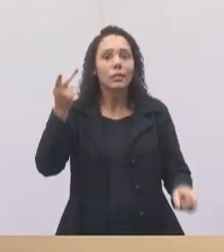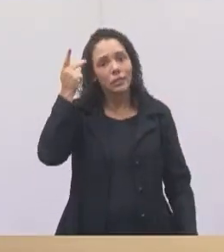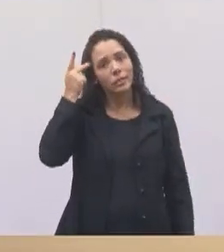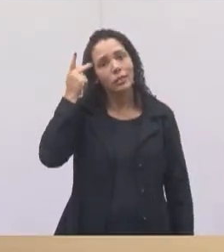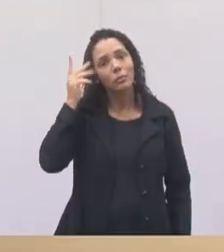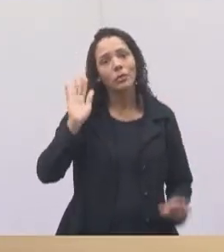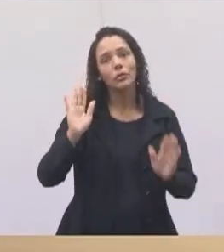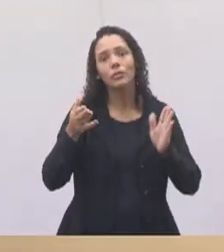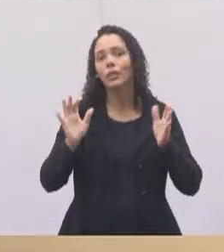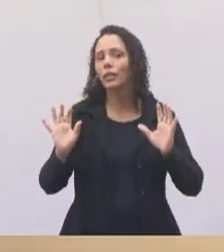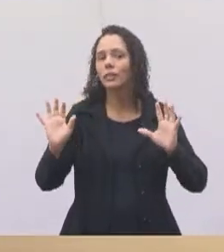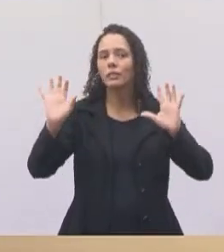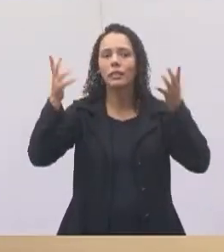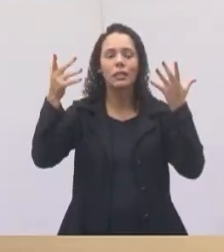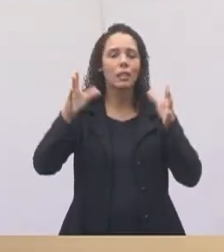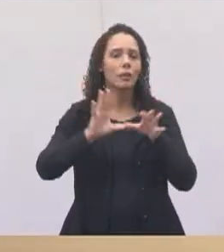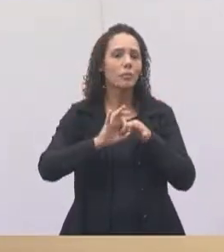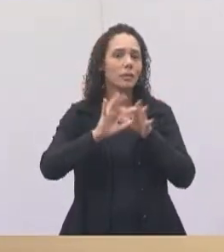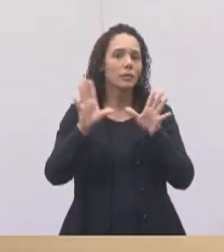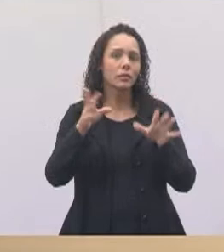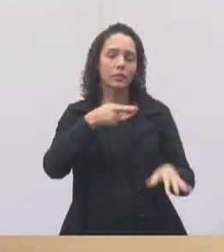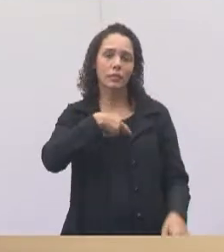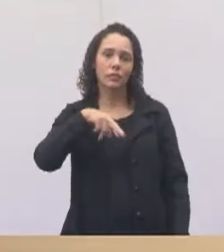Paulo a liberdade religiosa.